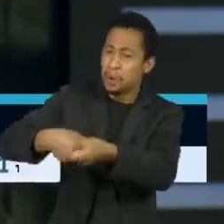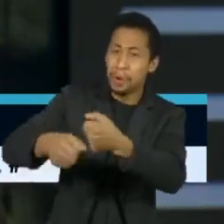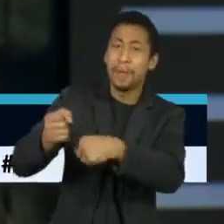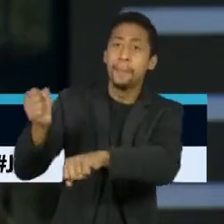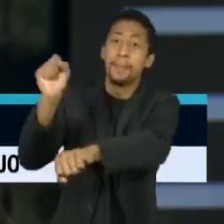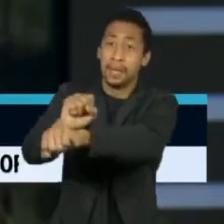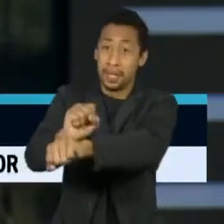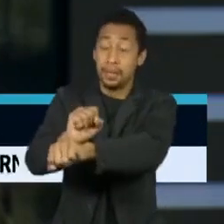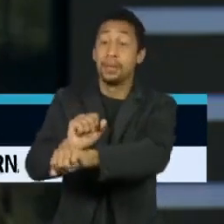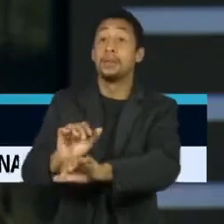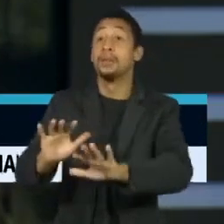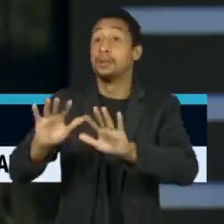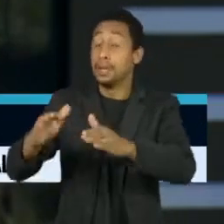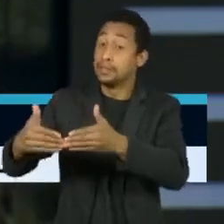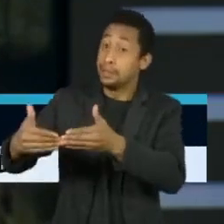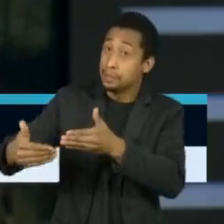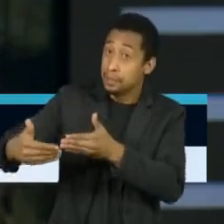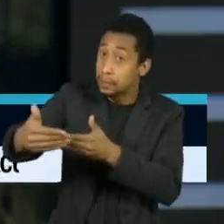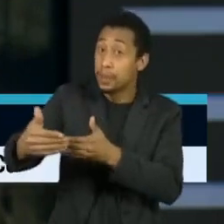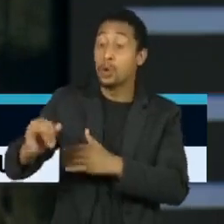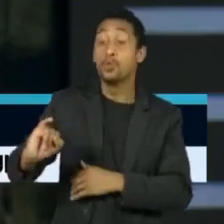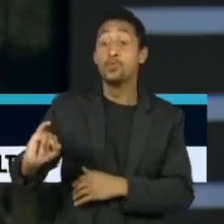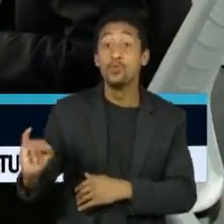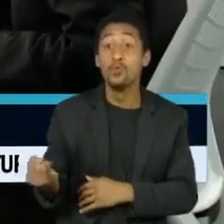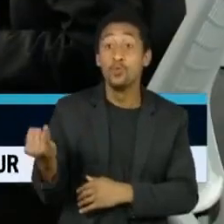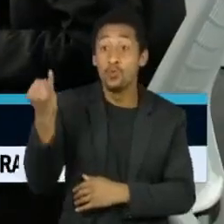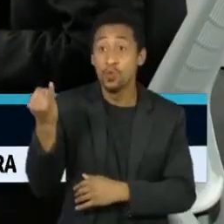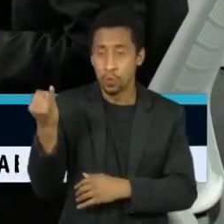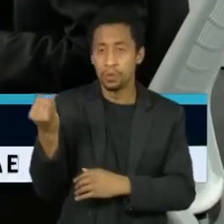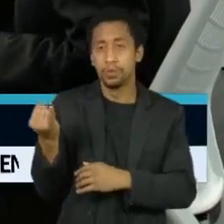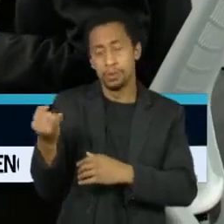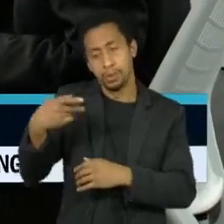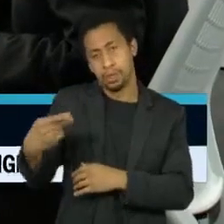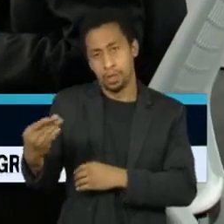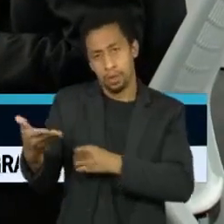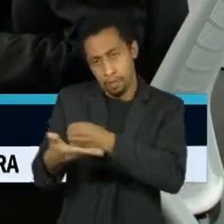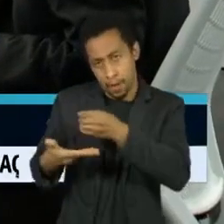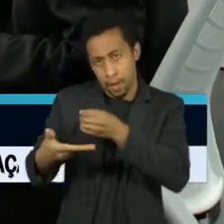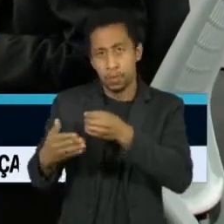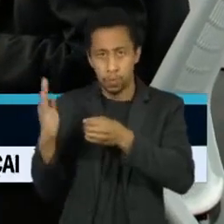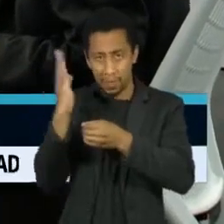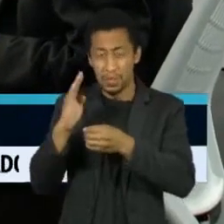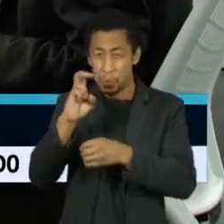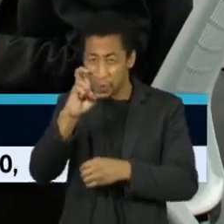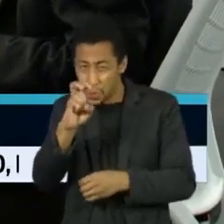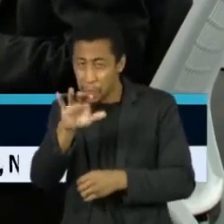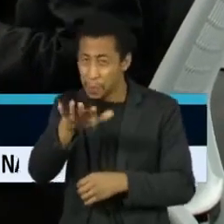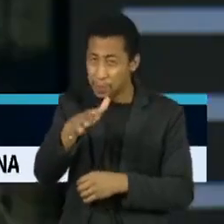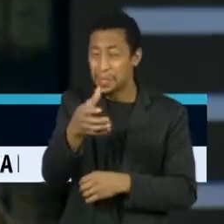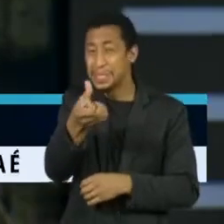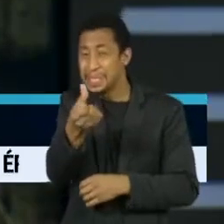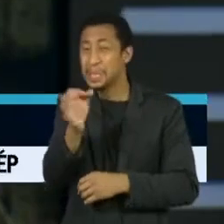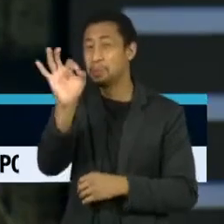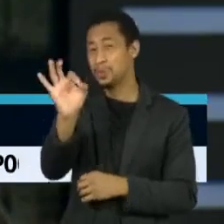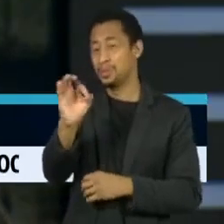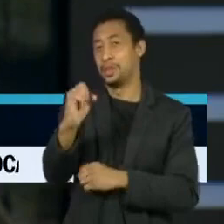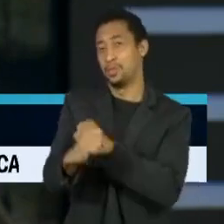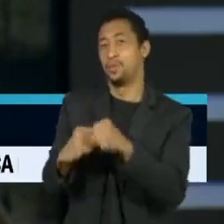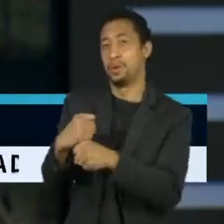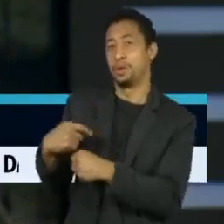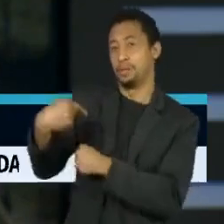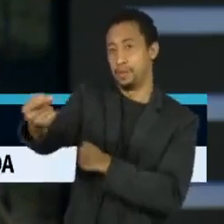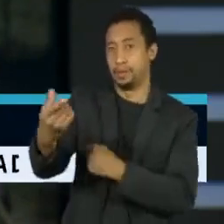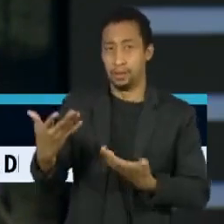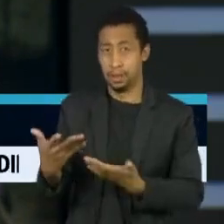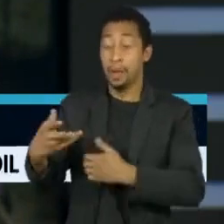nós estamos saindo Possivelmente para um juros reais básico da economia de 5:30 Seis por cento no ano que vem não